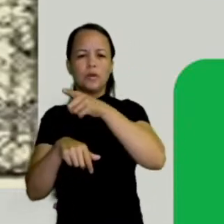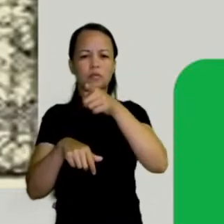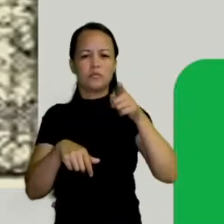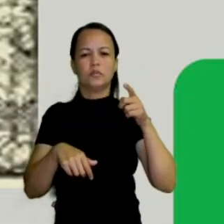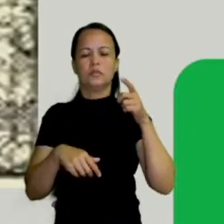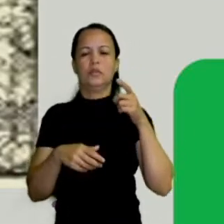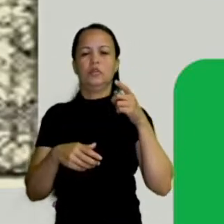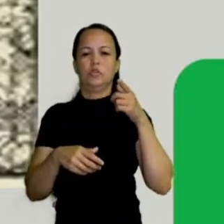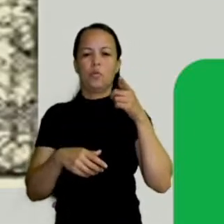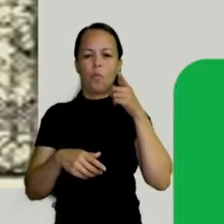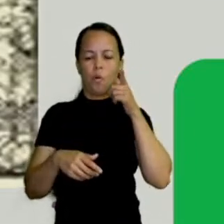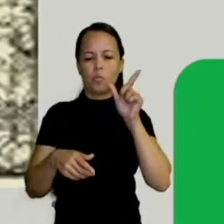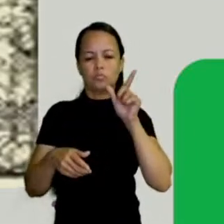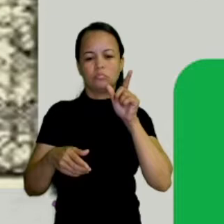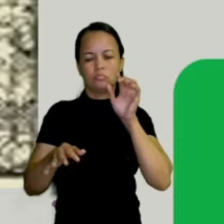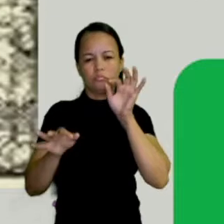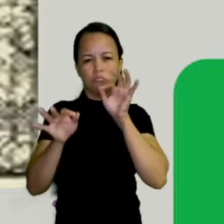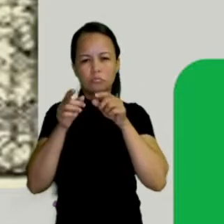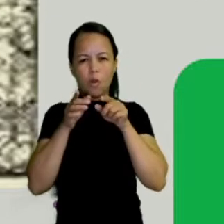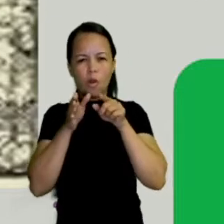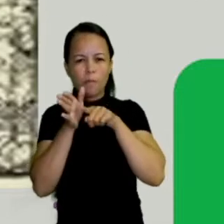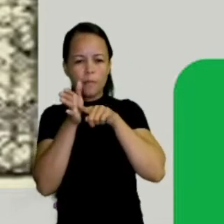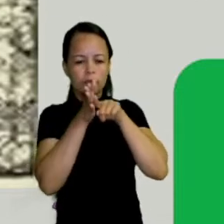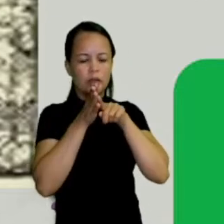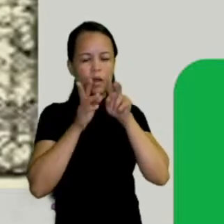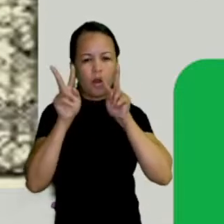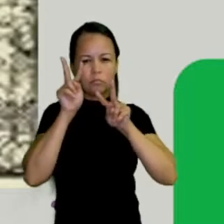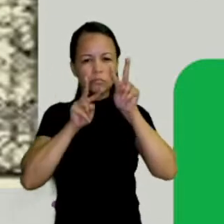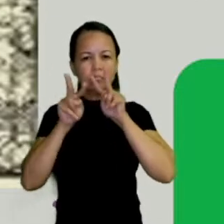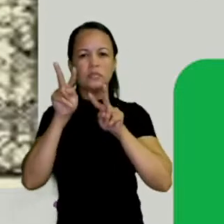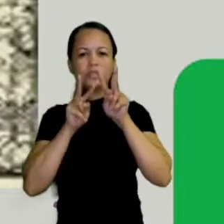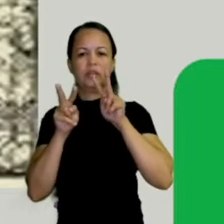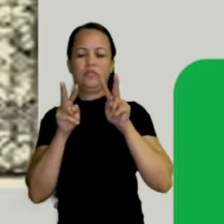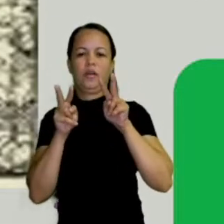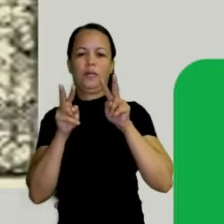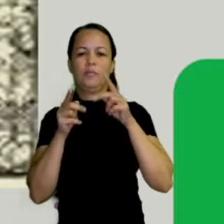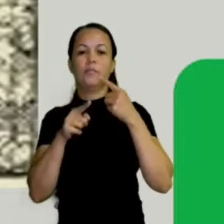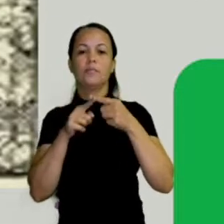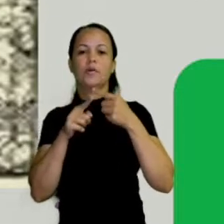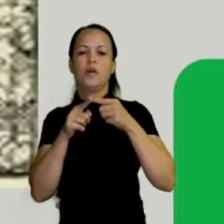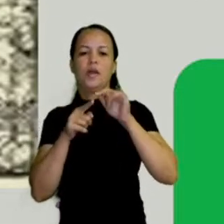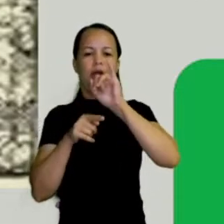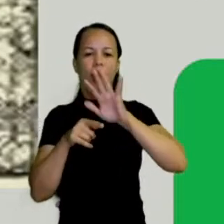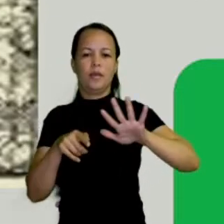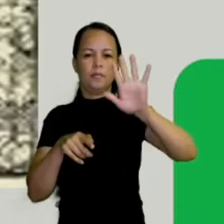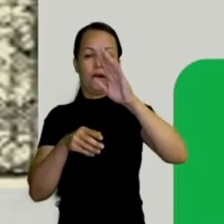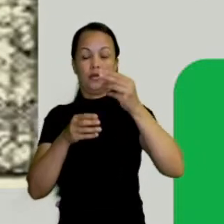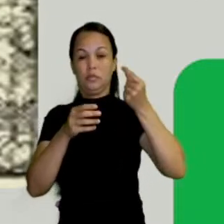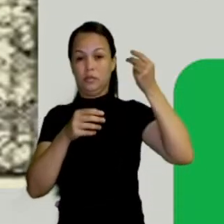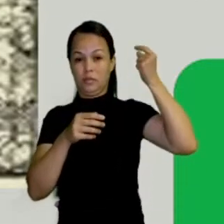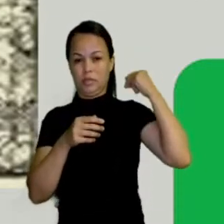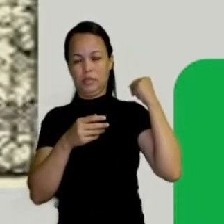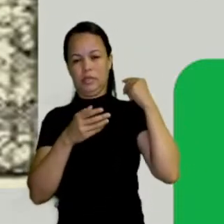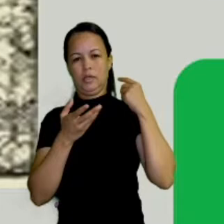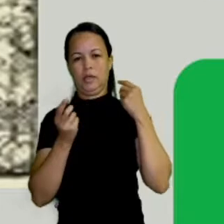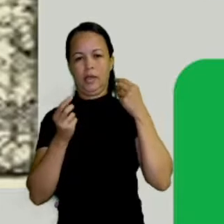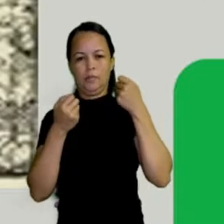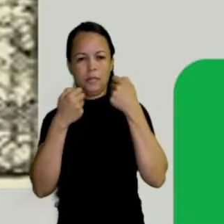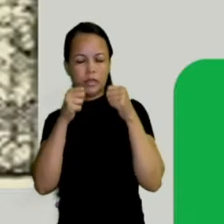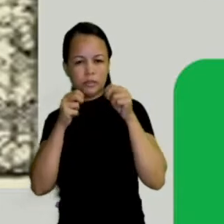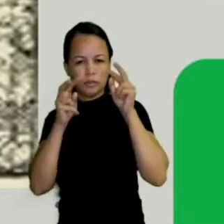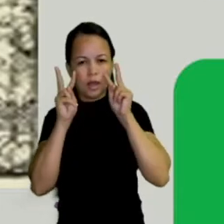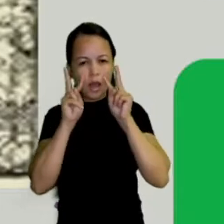consigam analisar, porque ela é uma imagem muito antiga e a gente precisa ter um olhar, né,